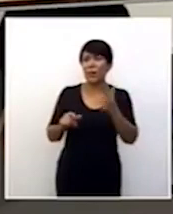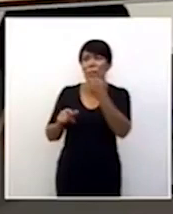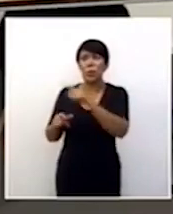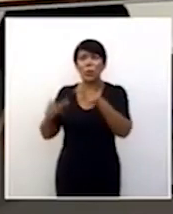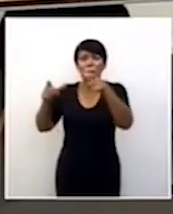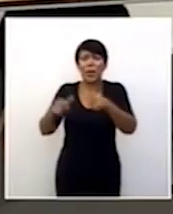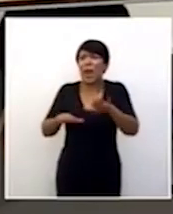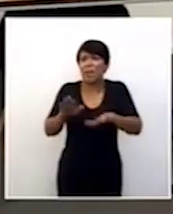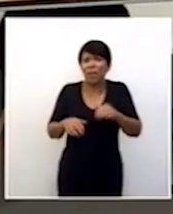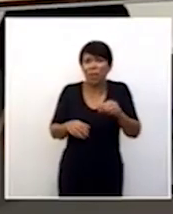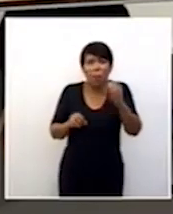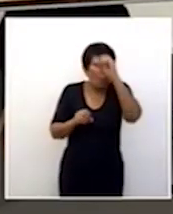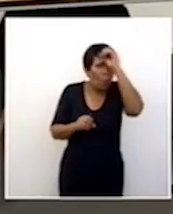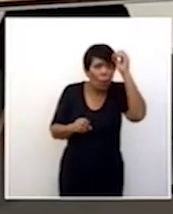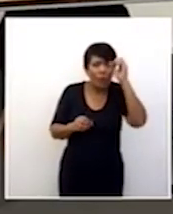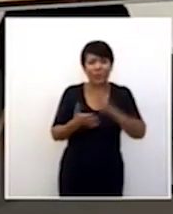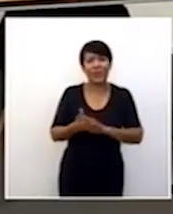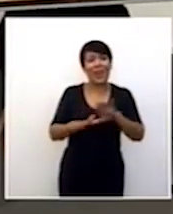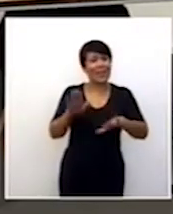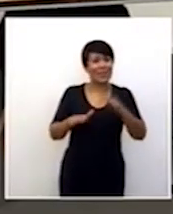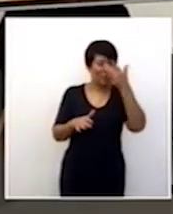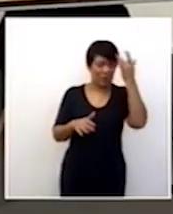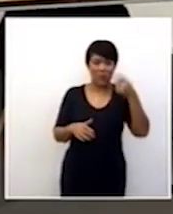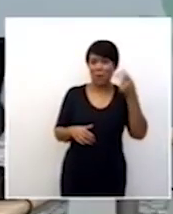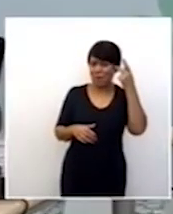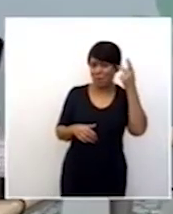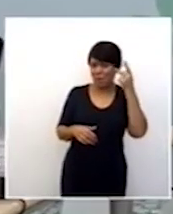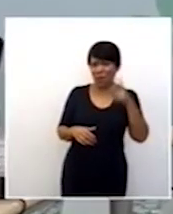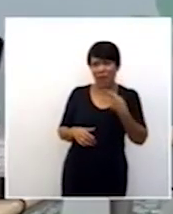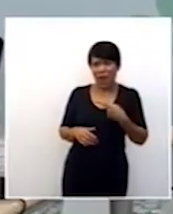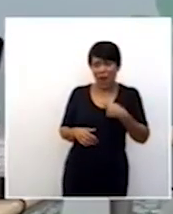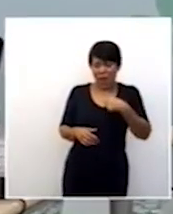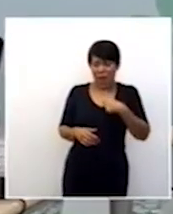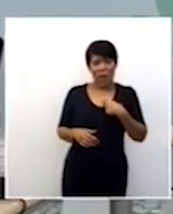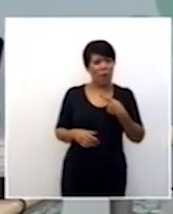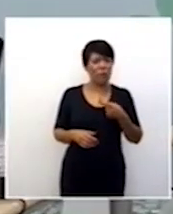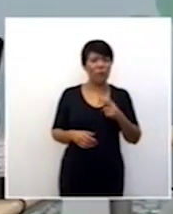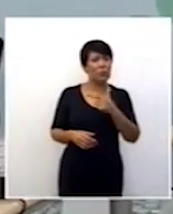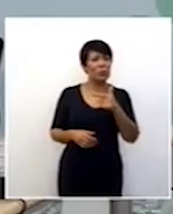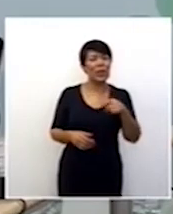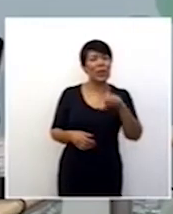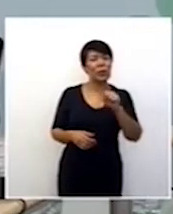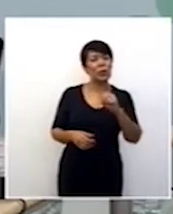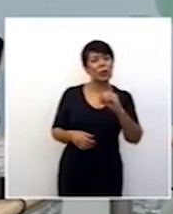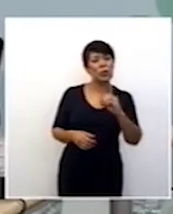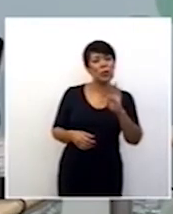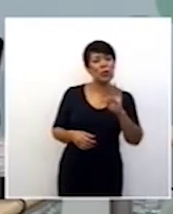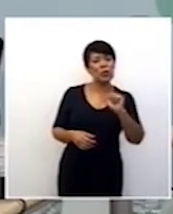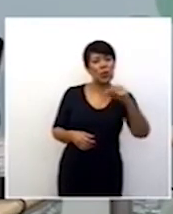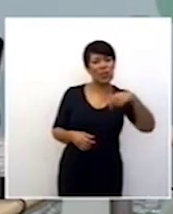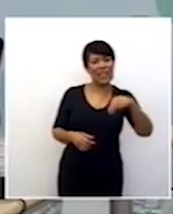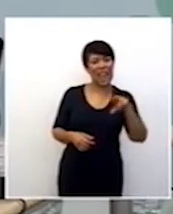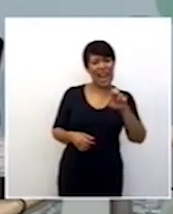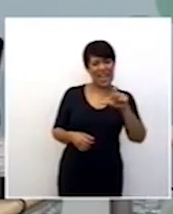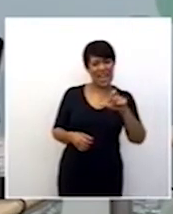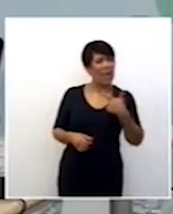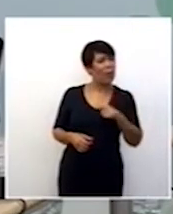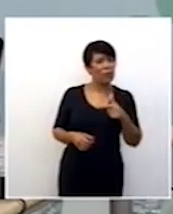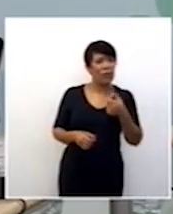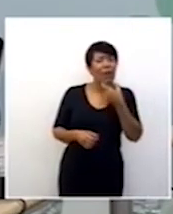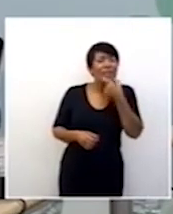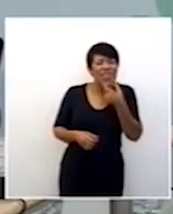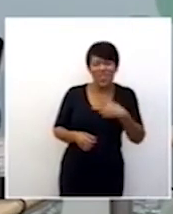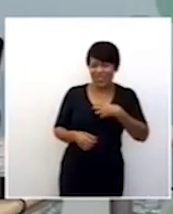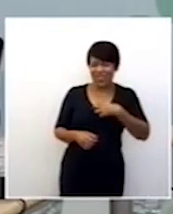São Paulo que pensa que não tem sotaque, já saiu de São Paulo, já foi imitado, né? Imitaram o seu acento, o seu modo de falar, você sabe muito bem.